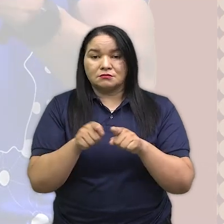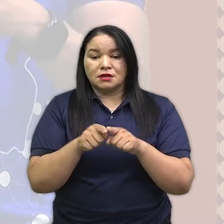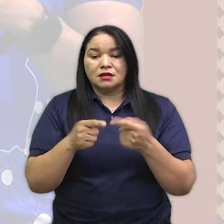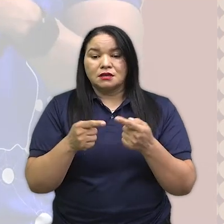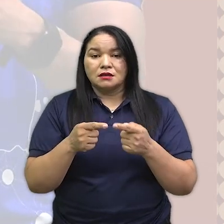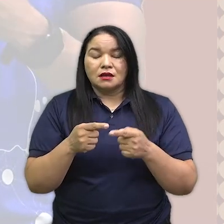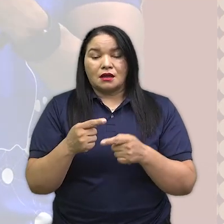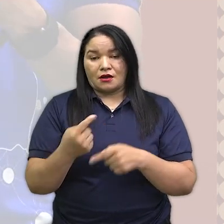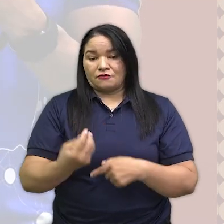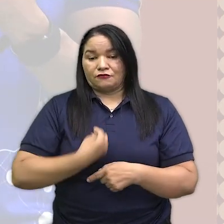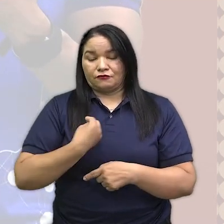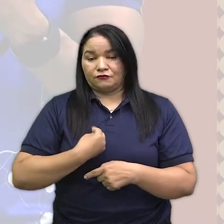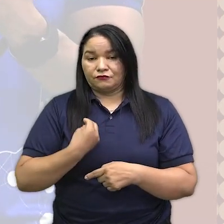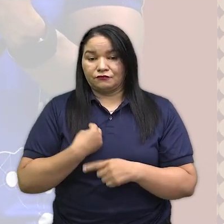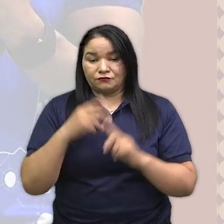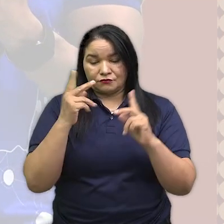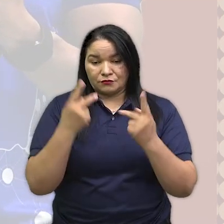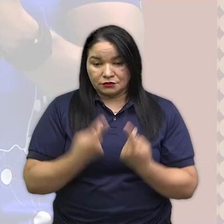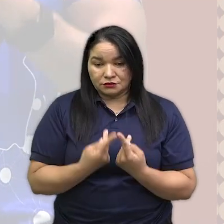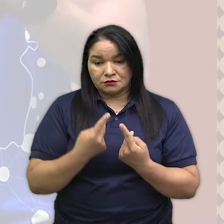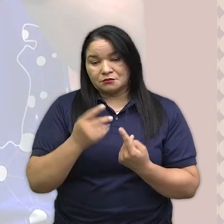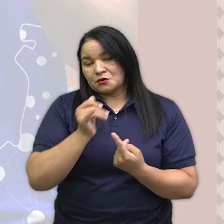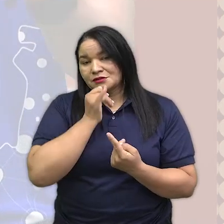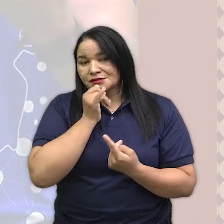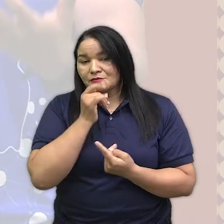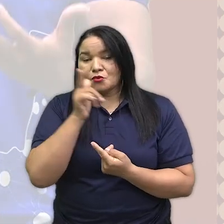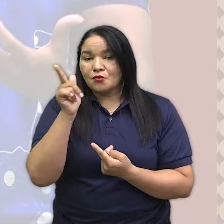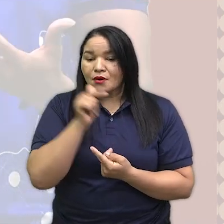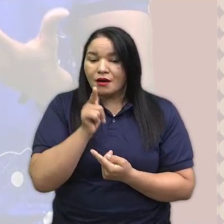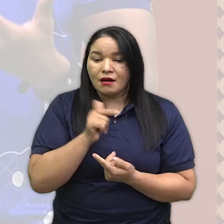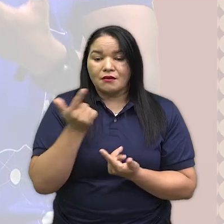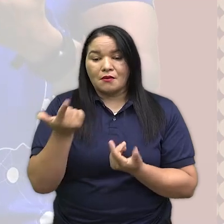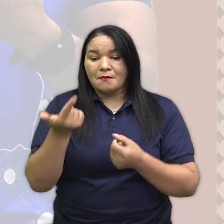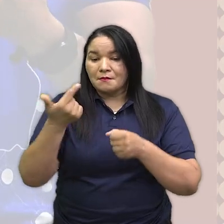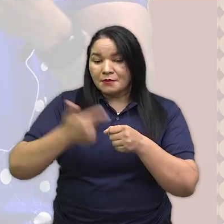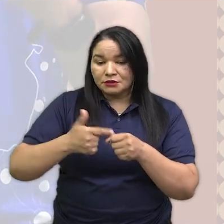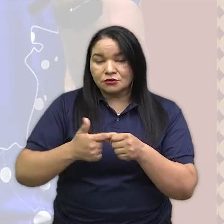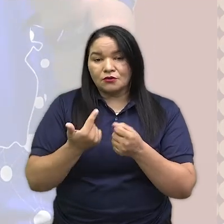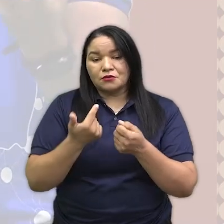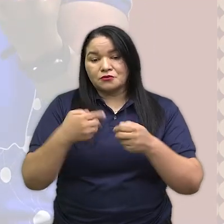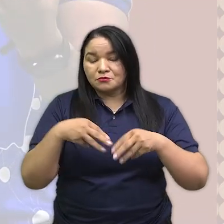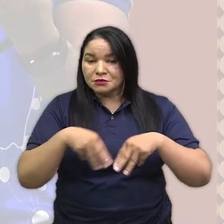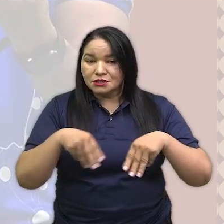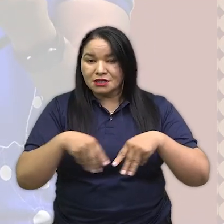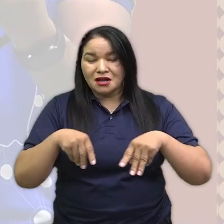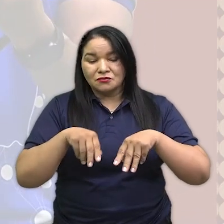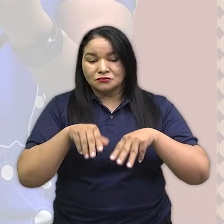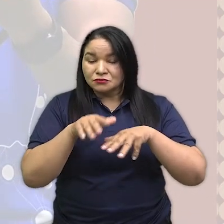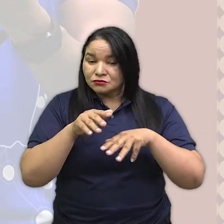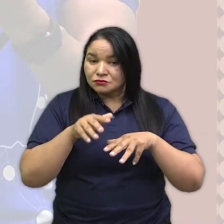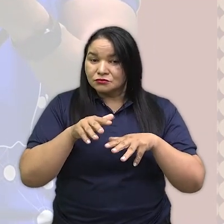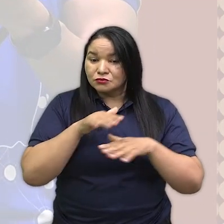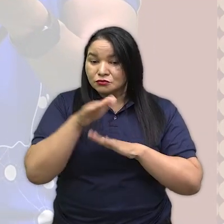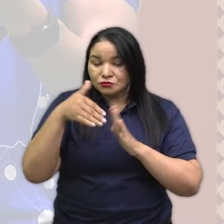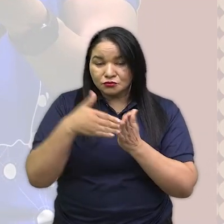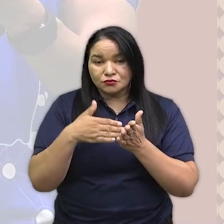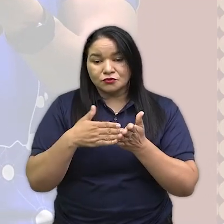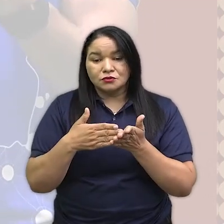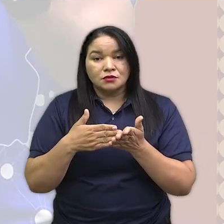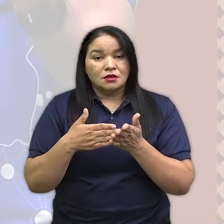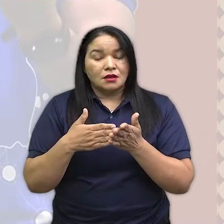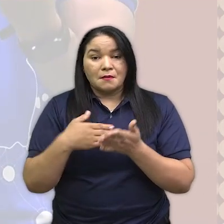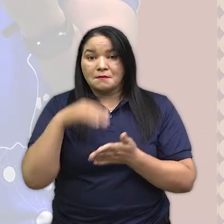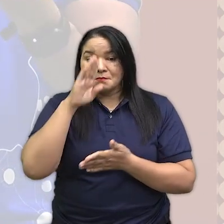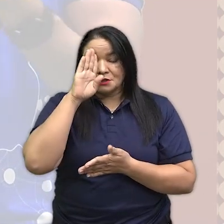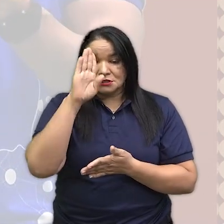própria existência da humanidade, como é o caso da água. Então, recursos como água, petróleo e minerais, de uma forma geral, que são